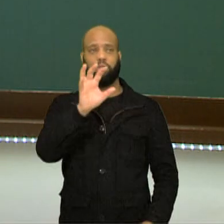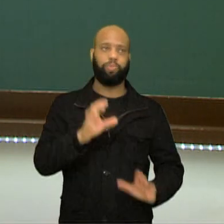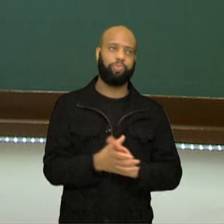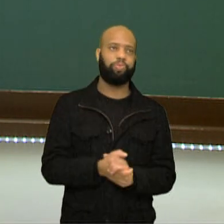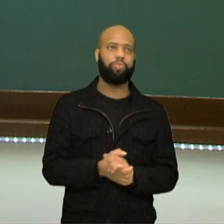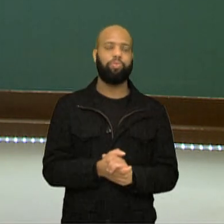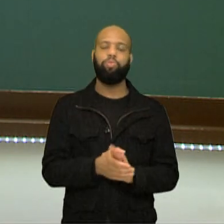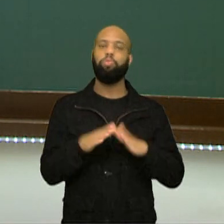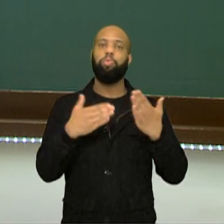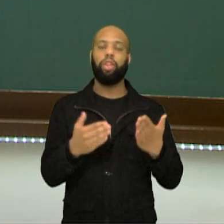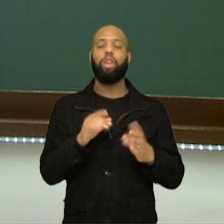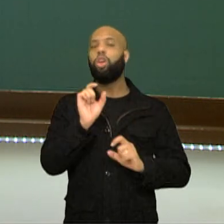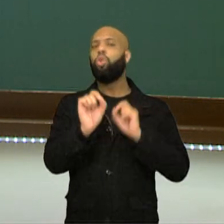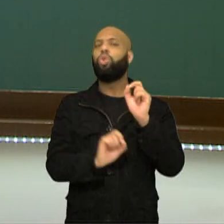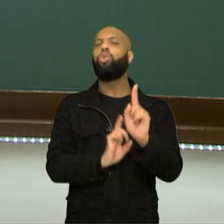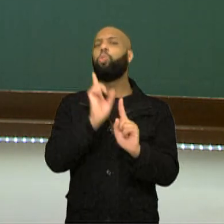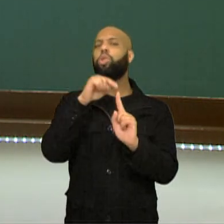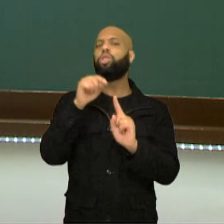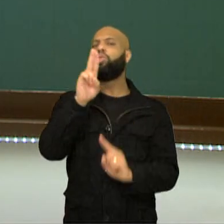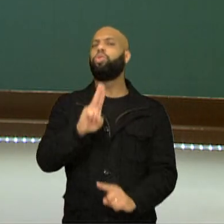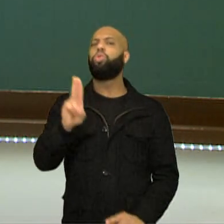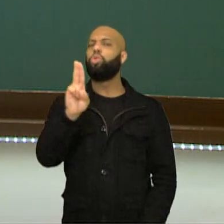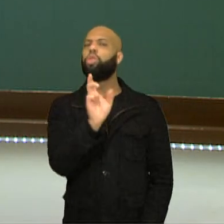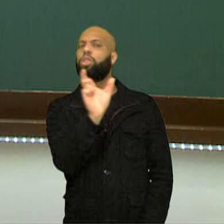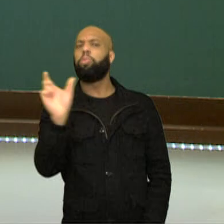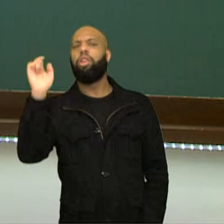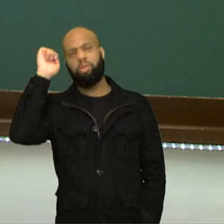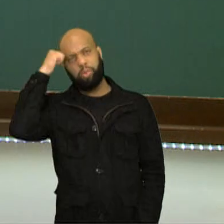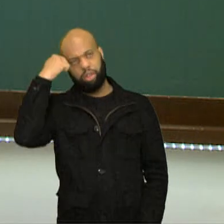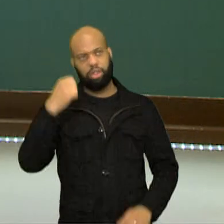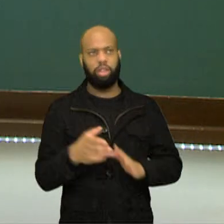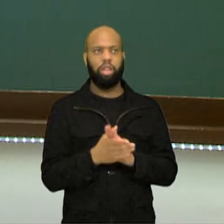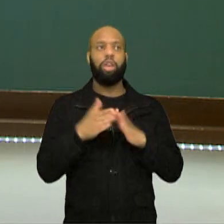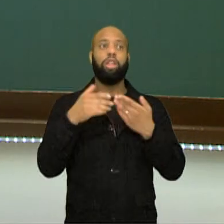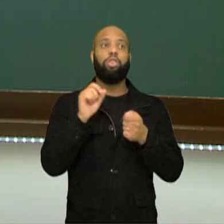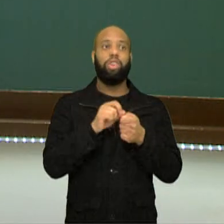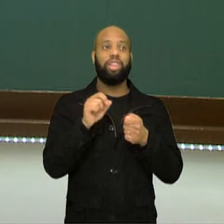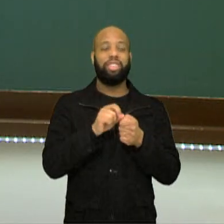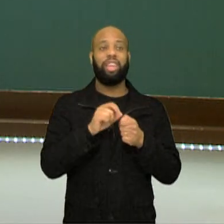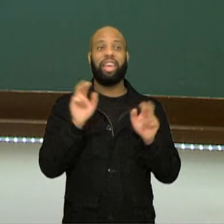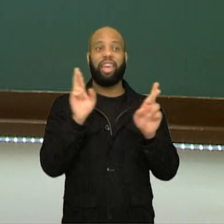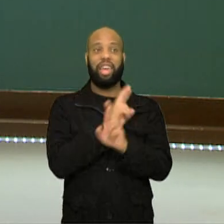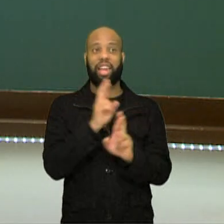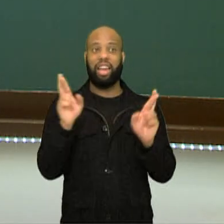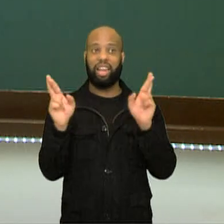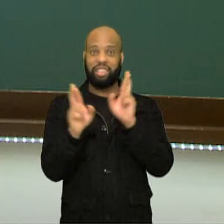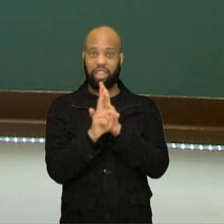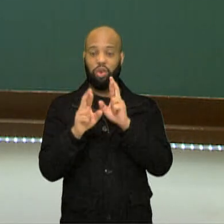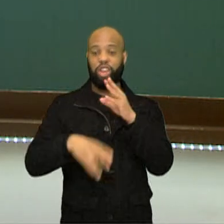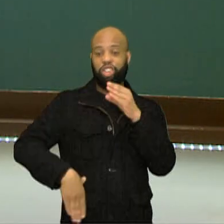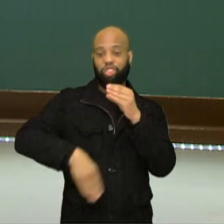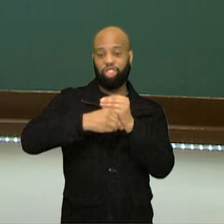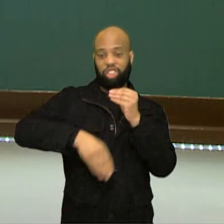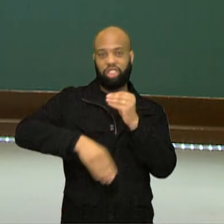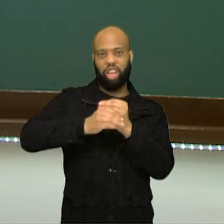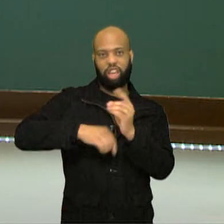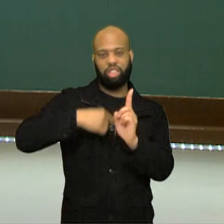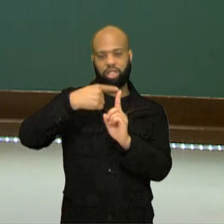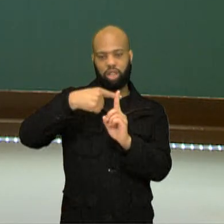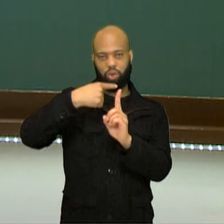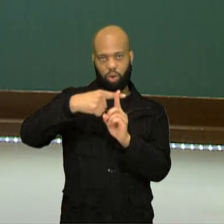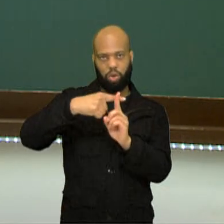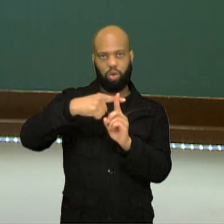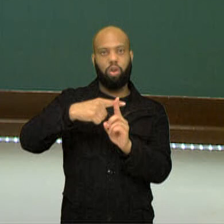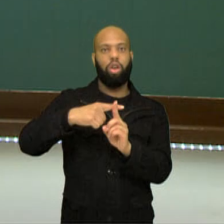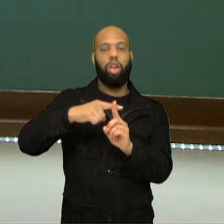né? Nesse trecho, qual é a função do conectivo além disso? Estabelecer uma relação de adição, né? Algo a